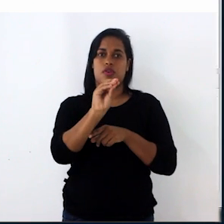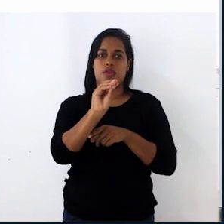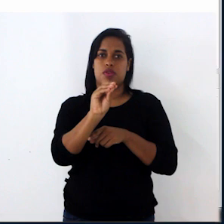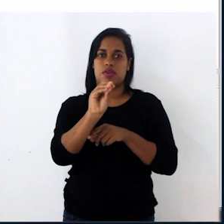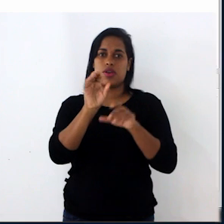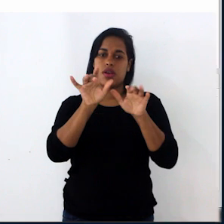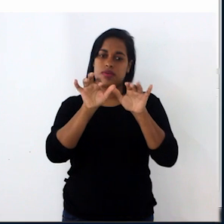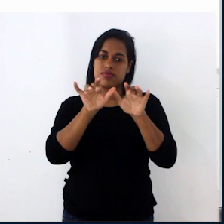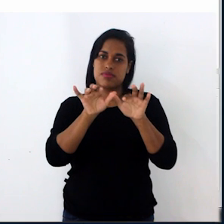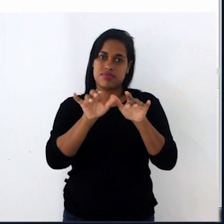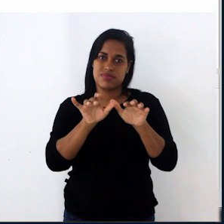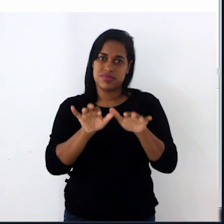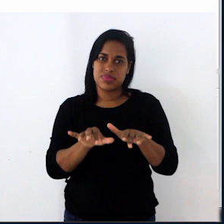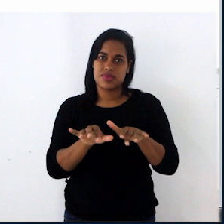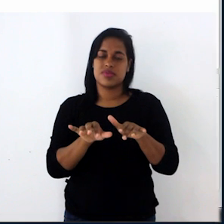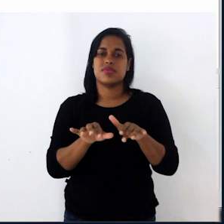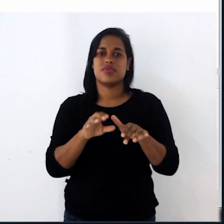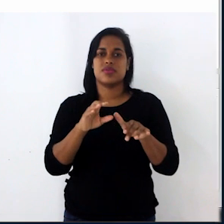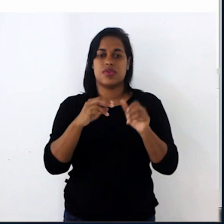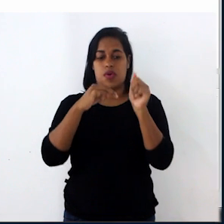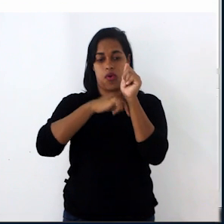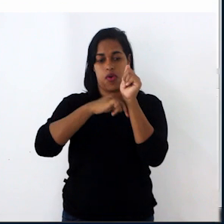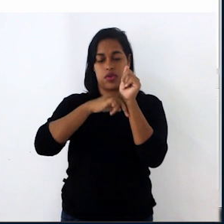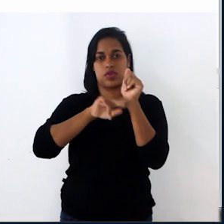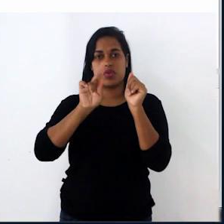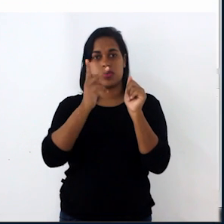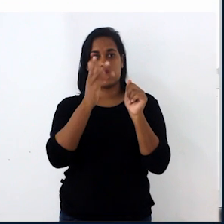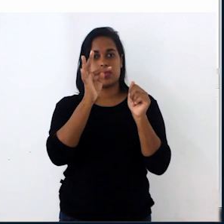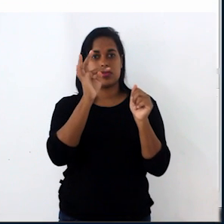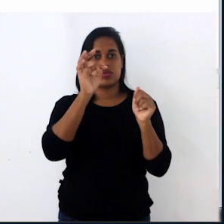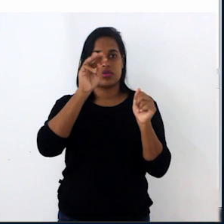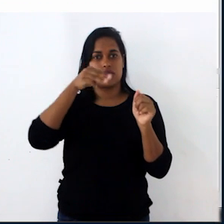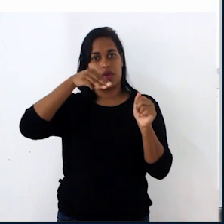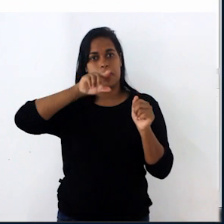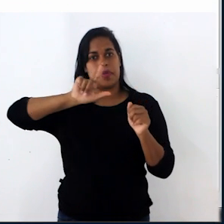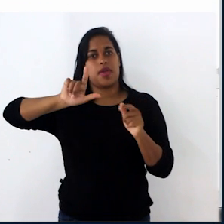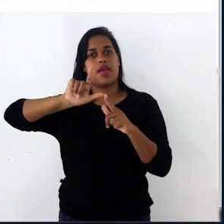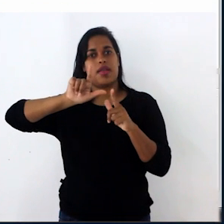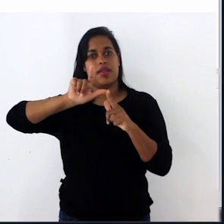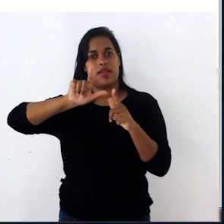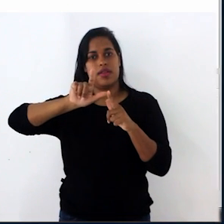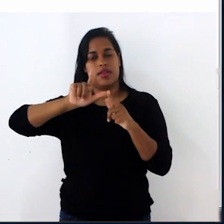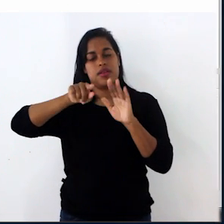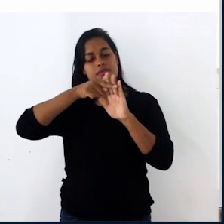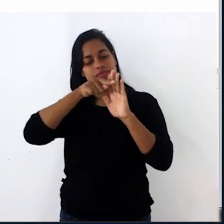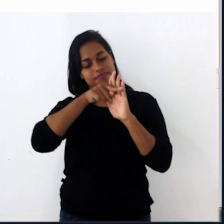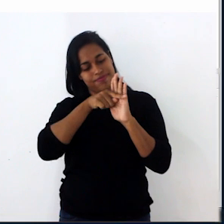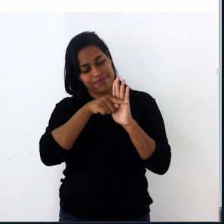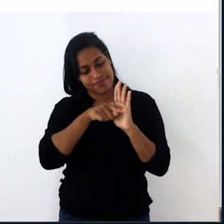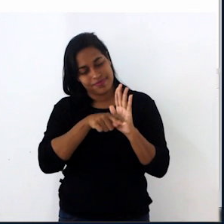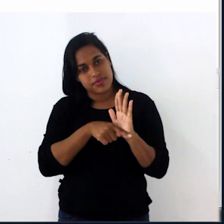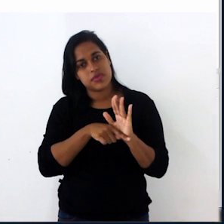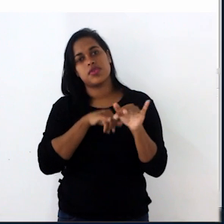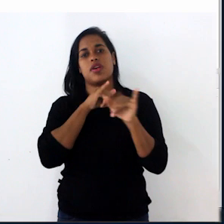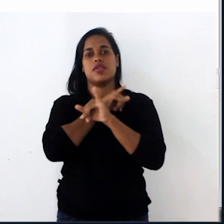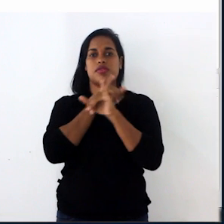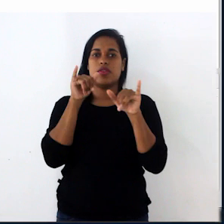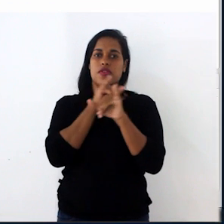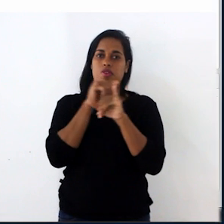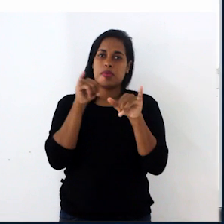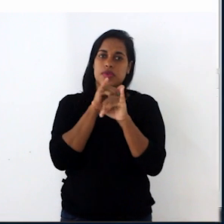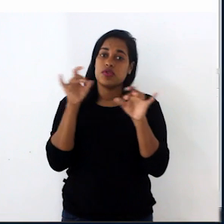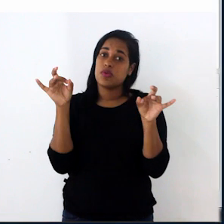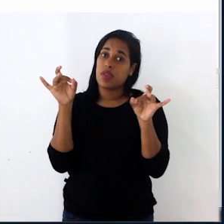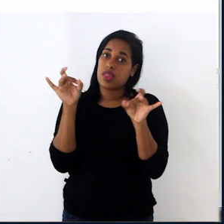script no meio do código HTML. Ele vai listar os dados depois do